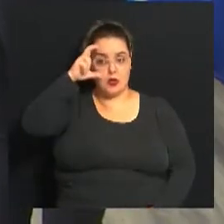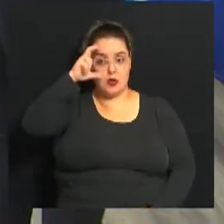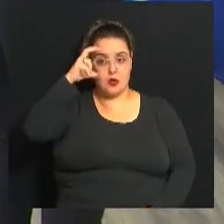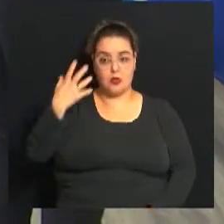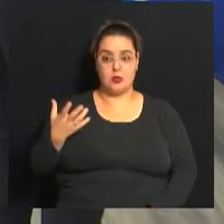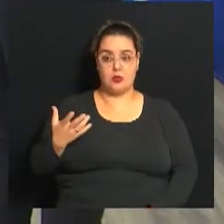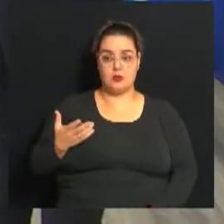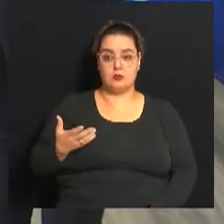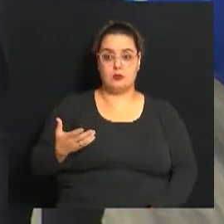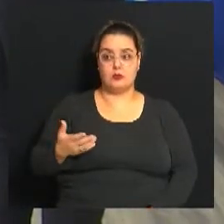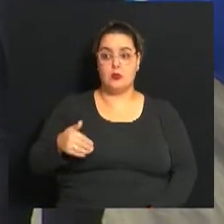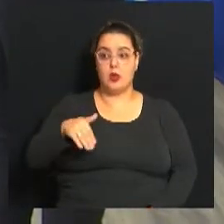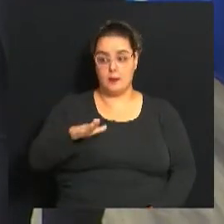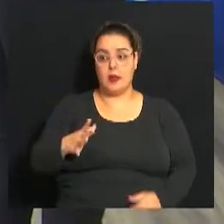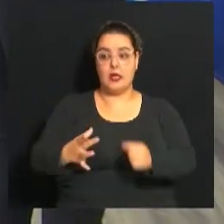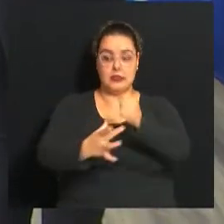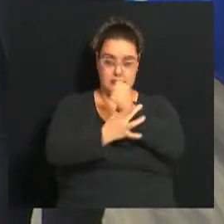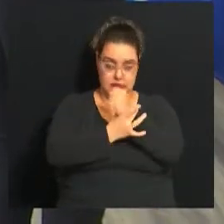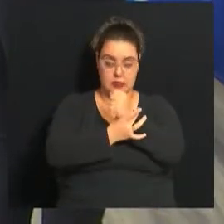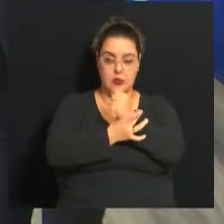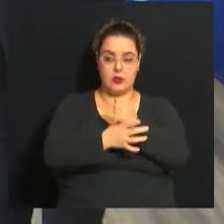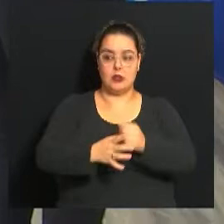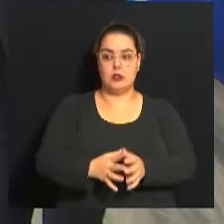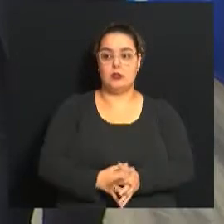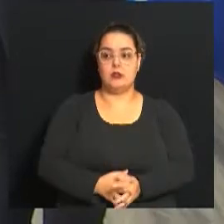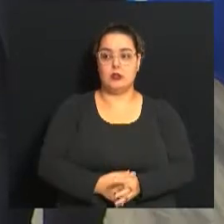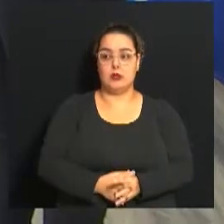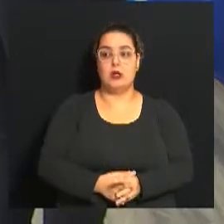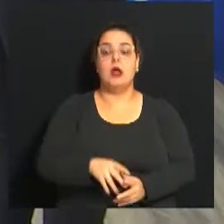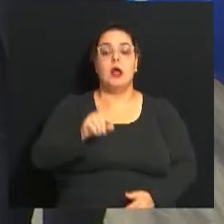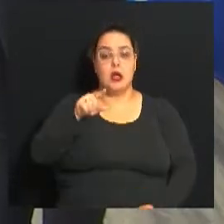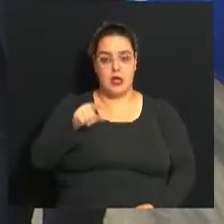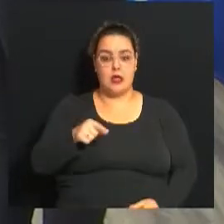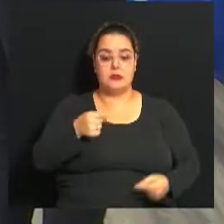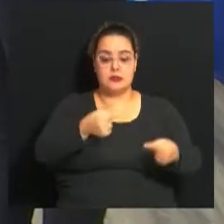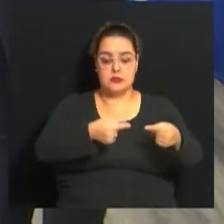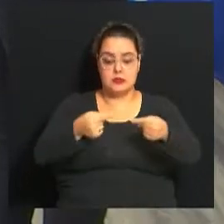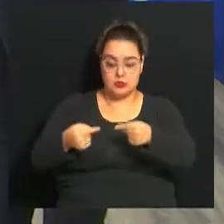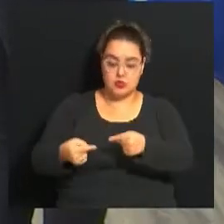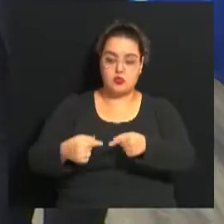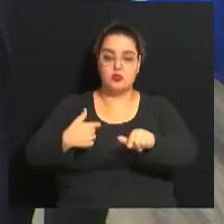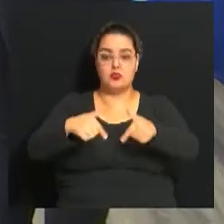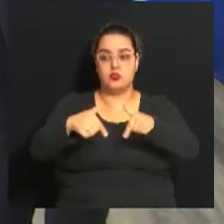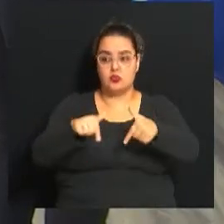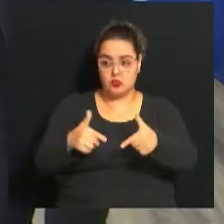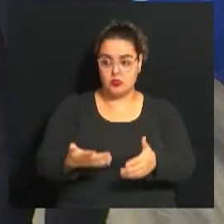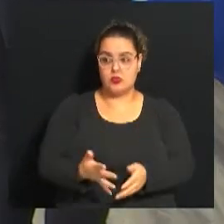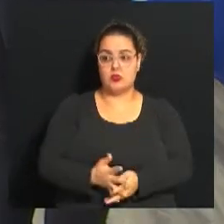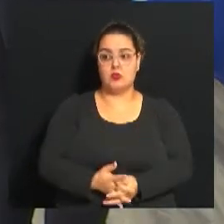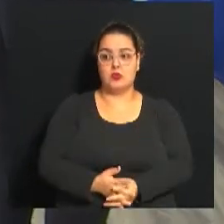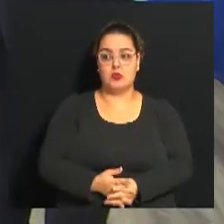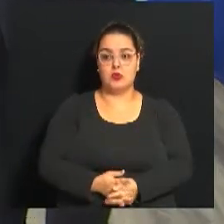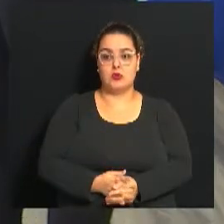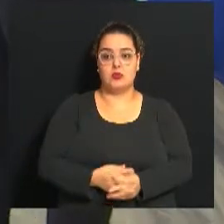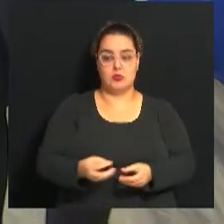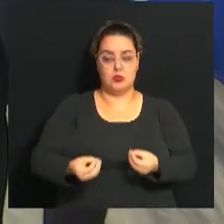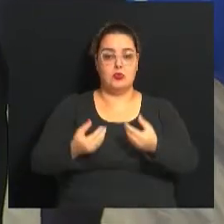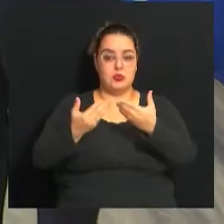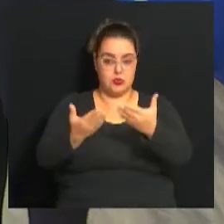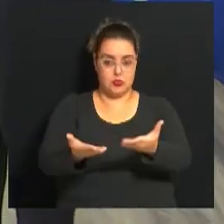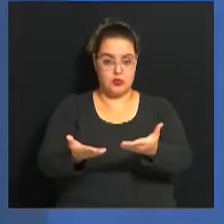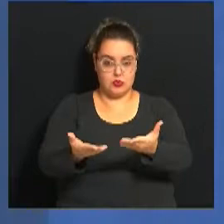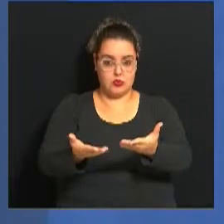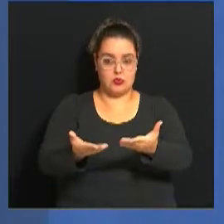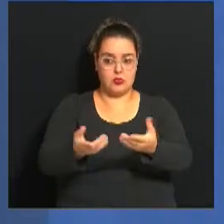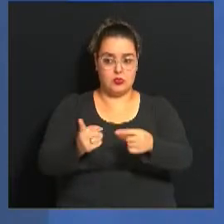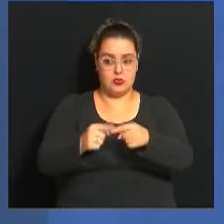mais segurança, Mina. A gente está em meio aí a essa discussão do trabalho dos entregadores através de motocicleta e,